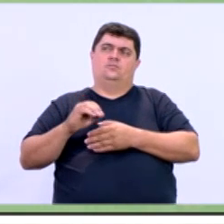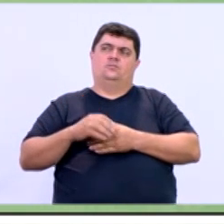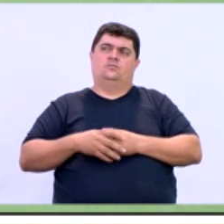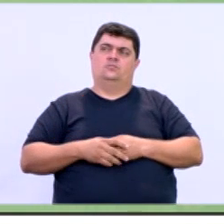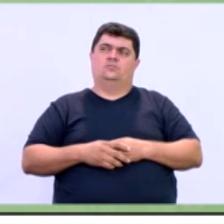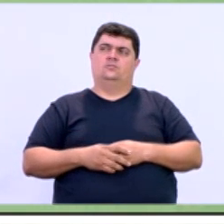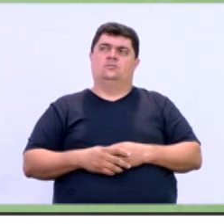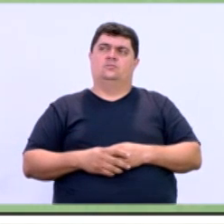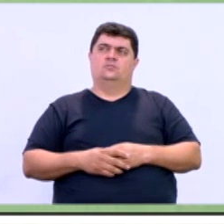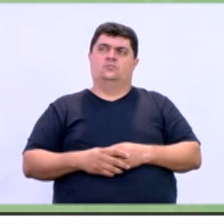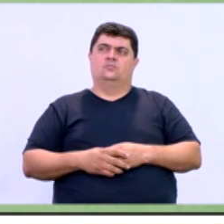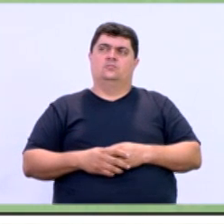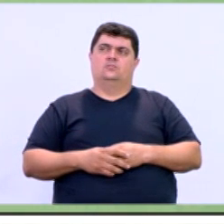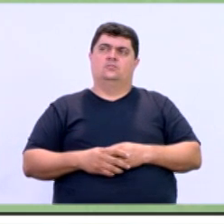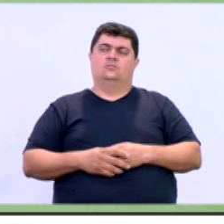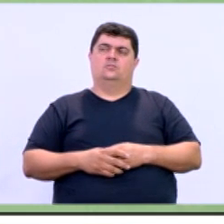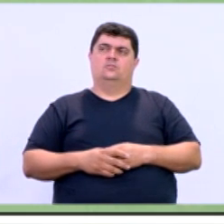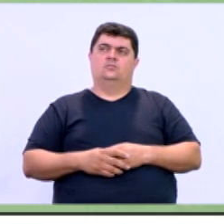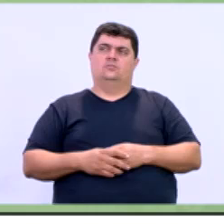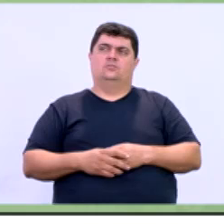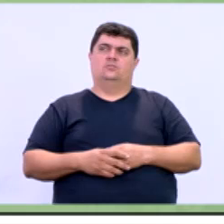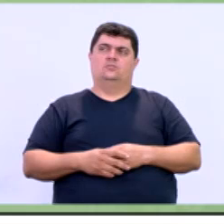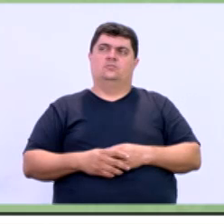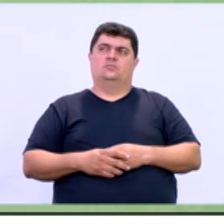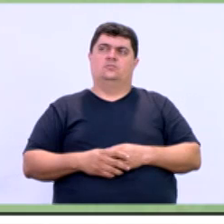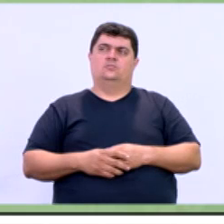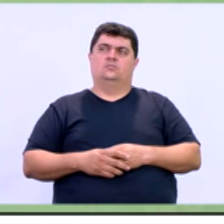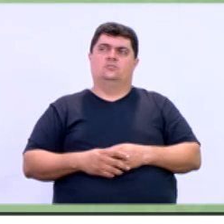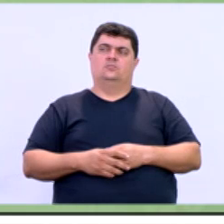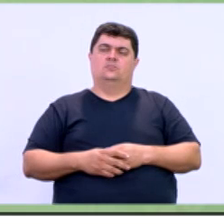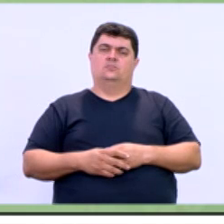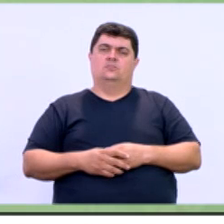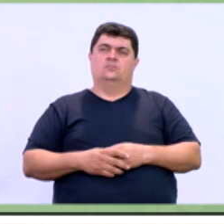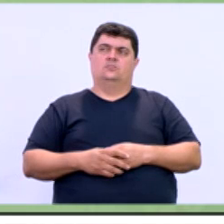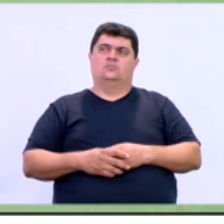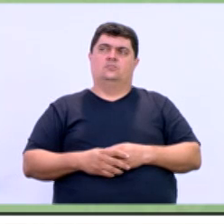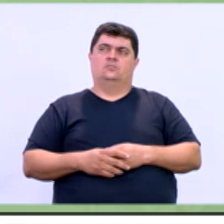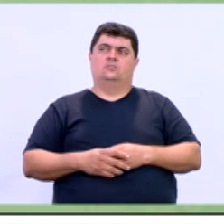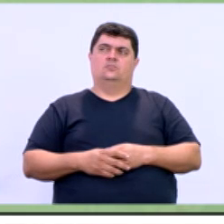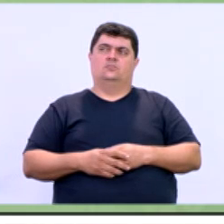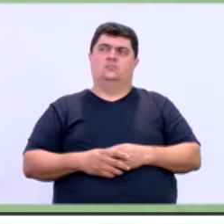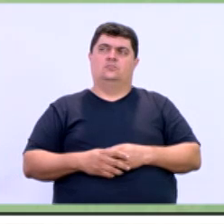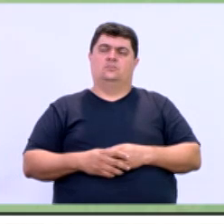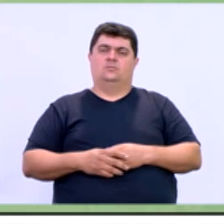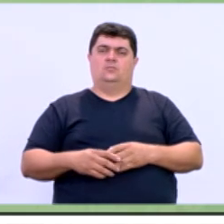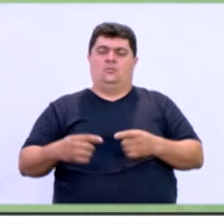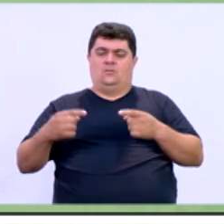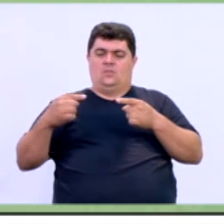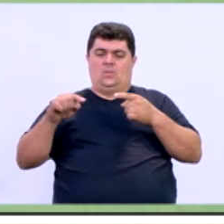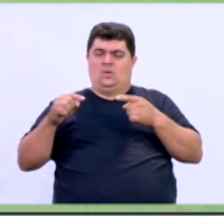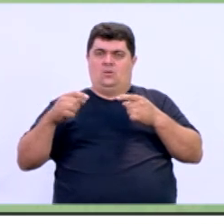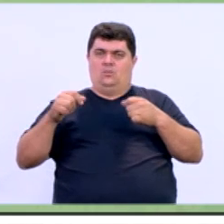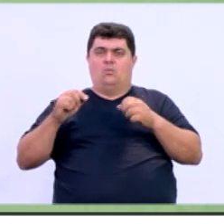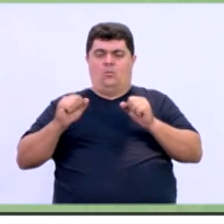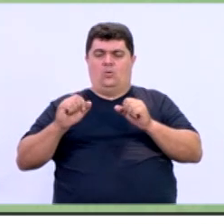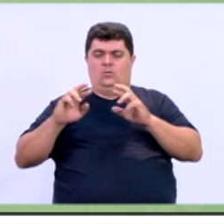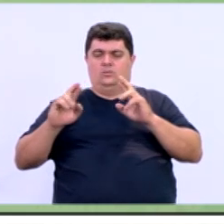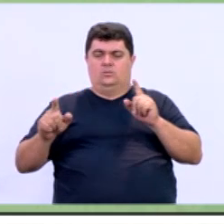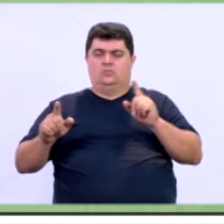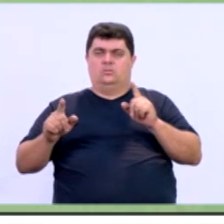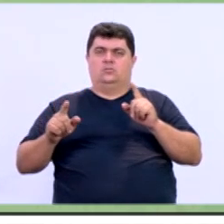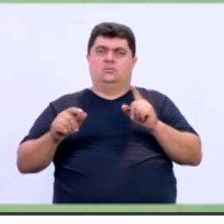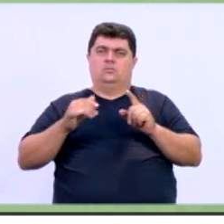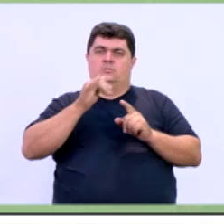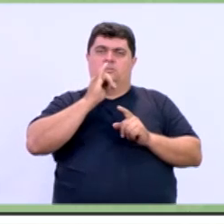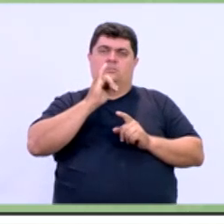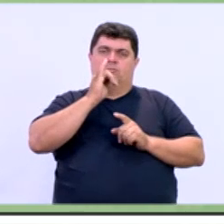campo são 10 caracteres. Não necessariamente o tamanho máximo tem que ser o mesmo. Por exemplo,